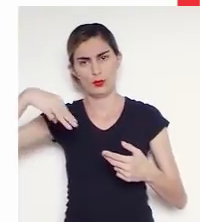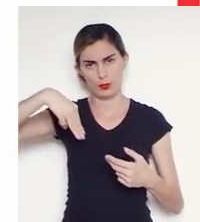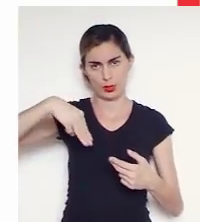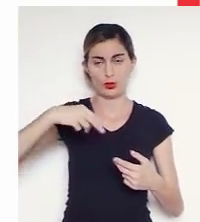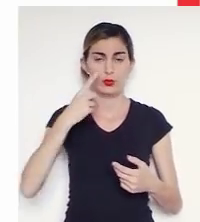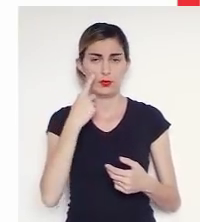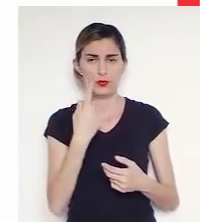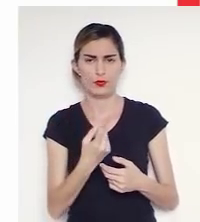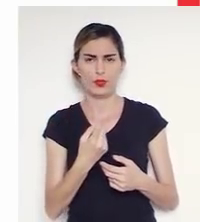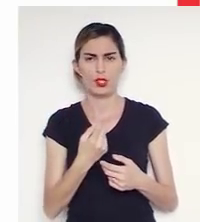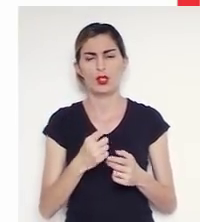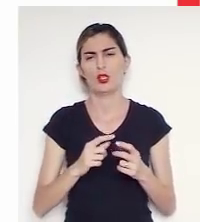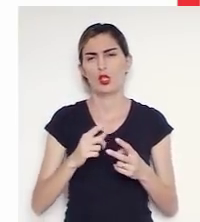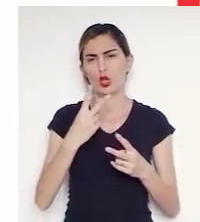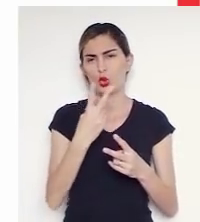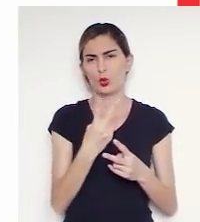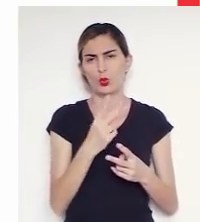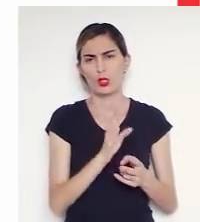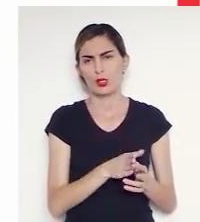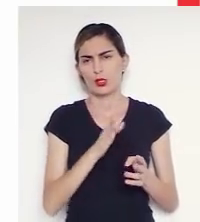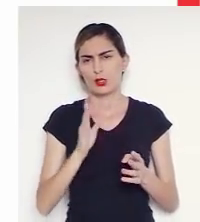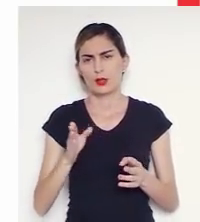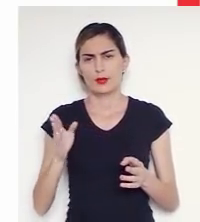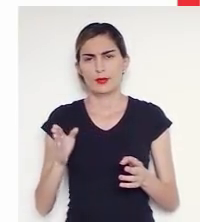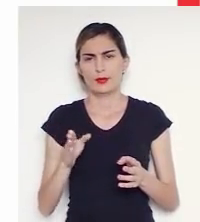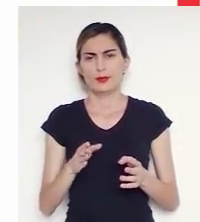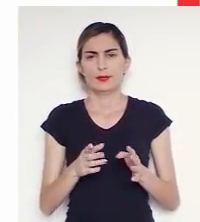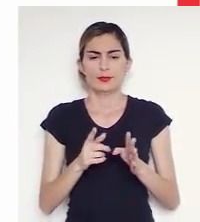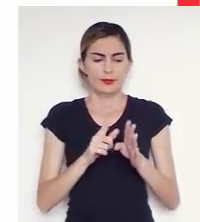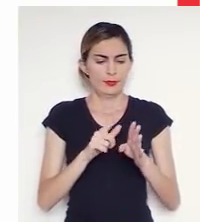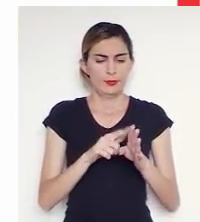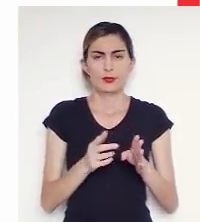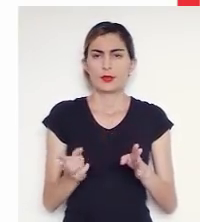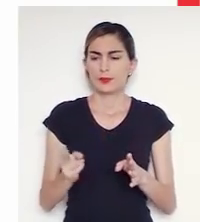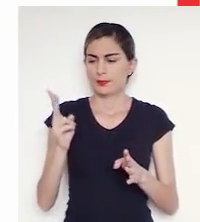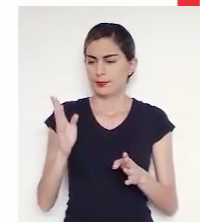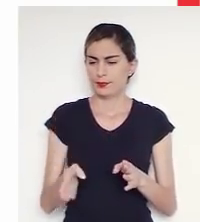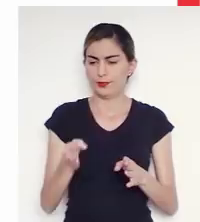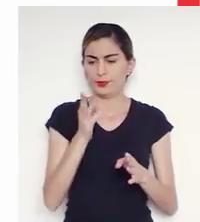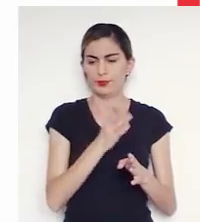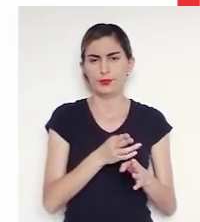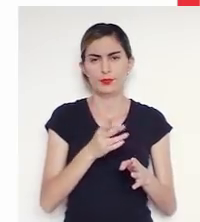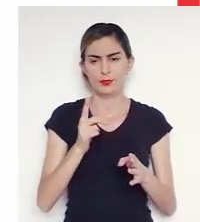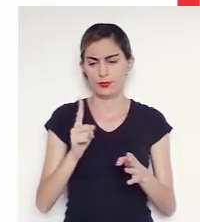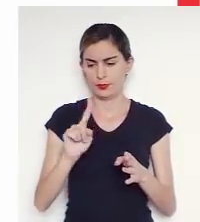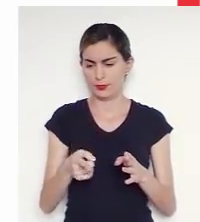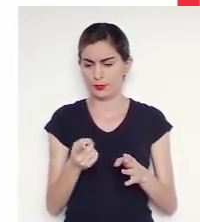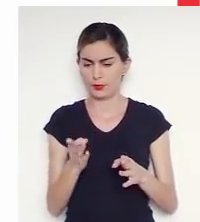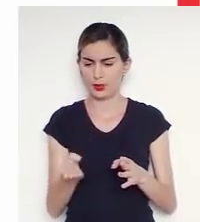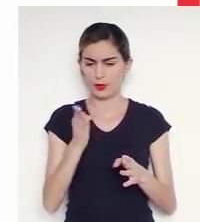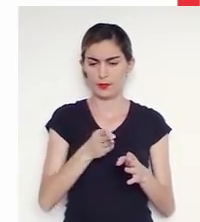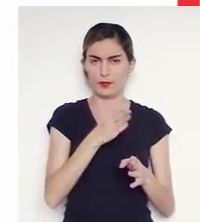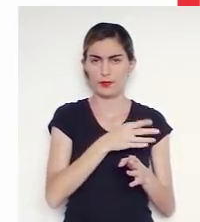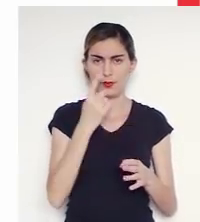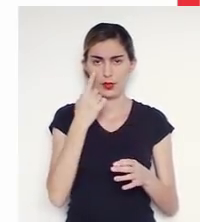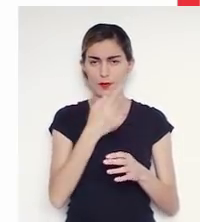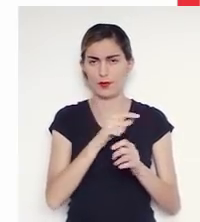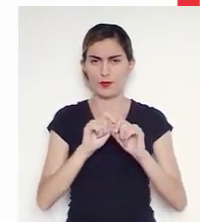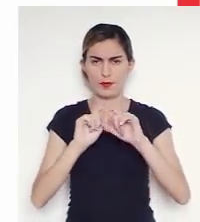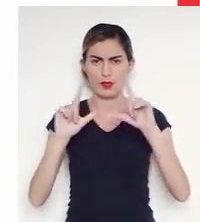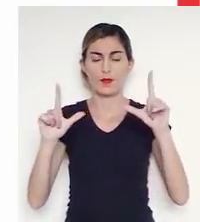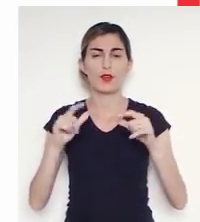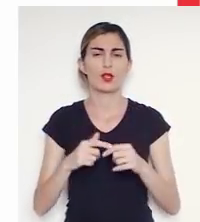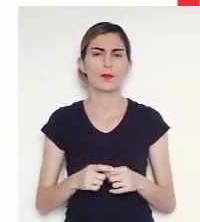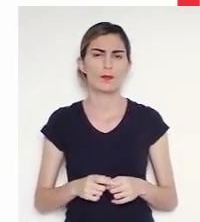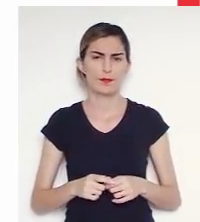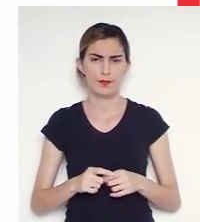se deslocar 2 casas para a esquerda. Veja na sua tela. Olha